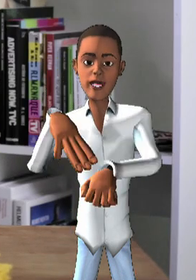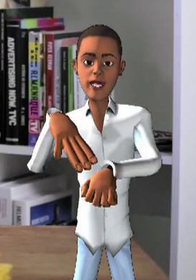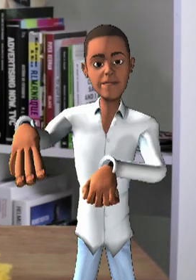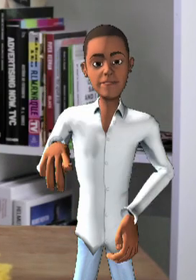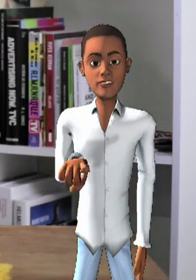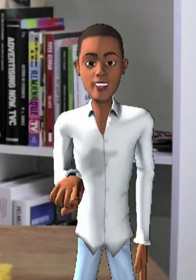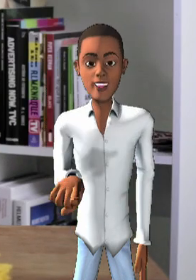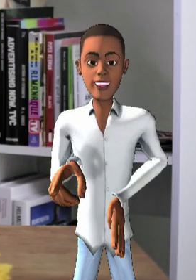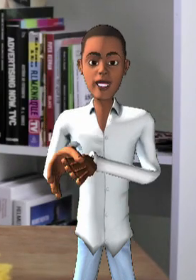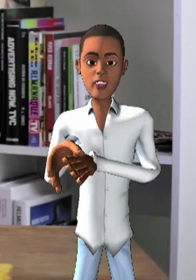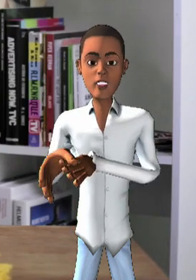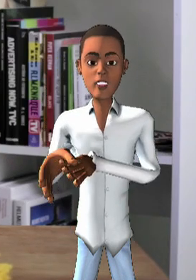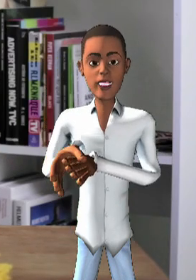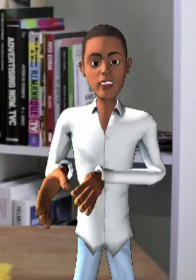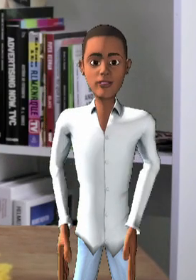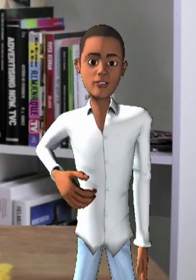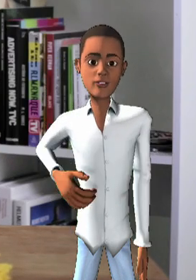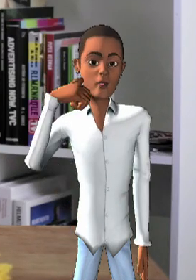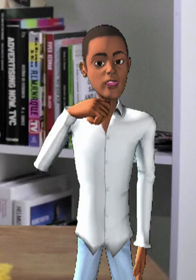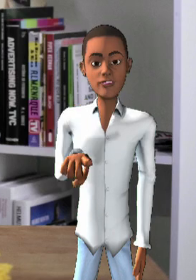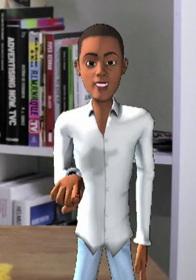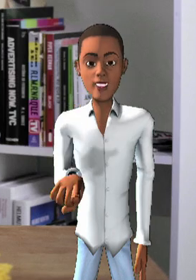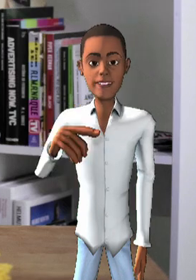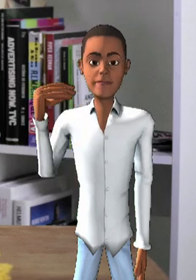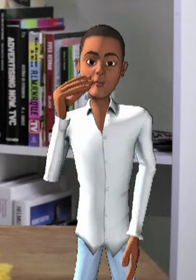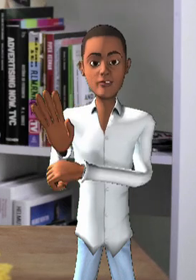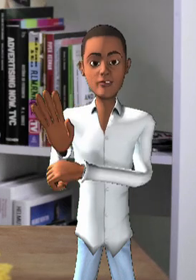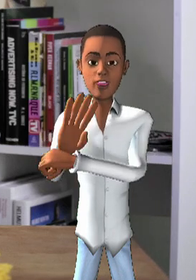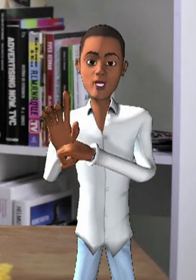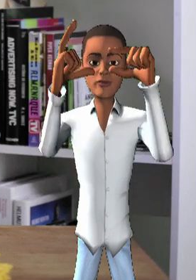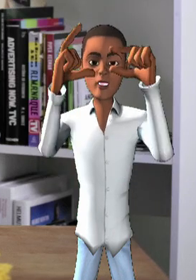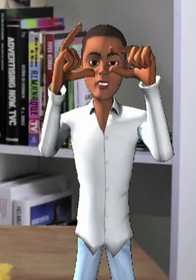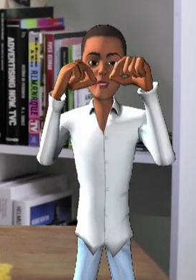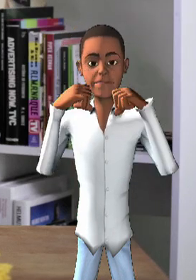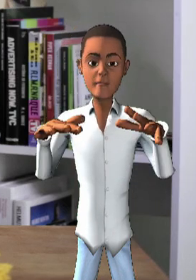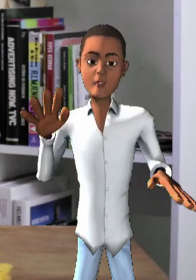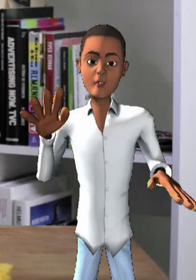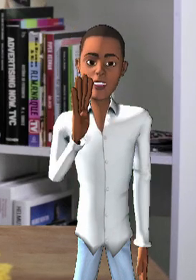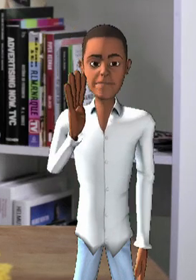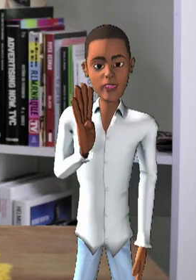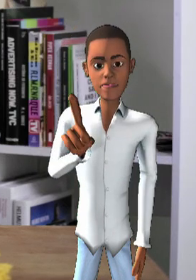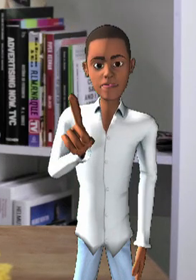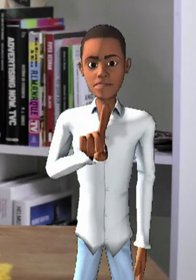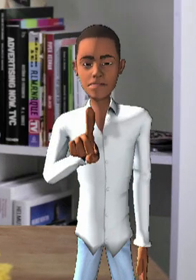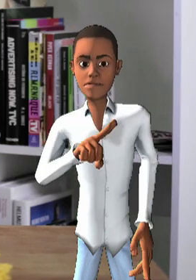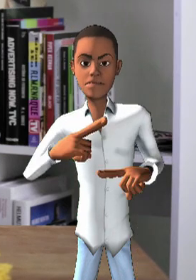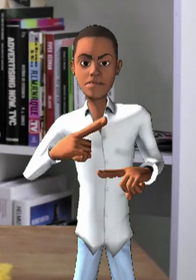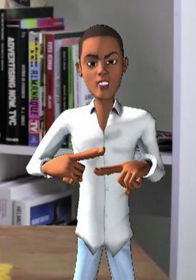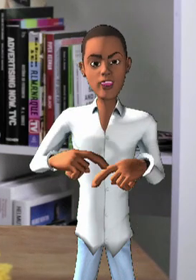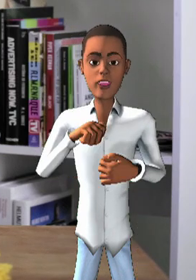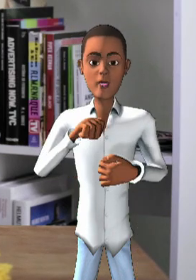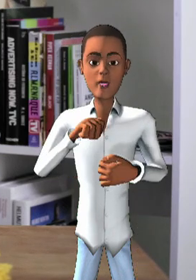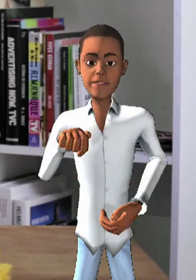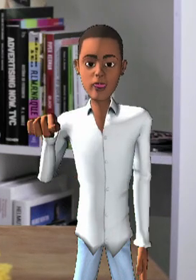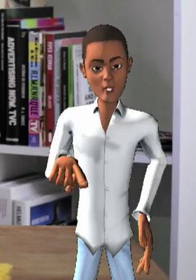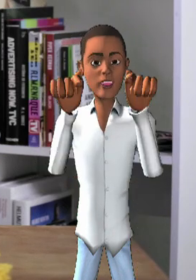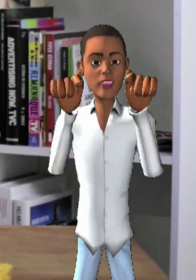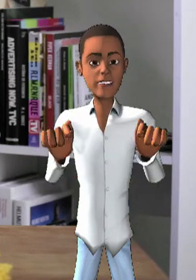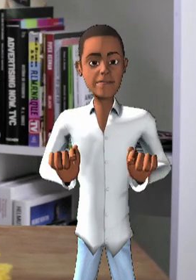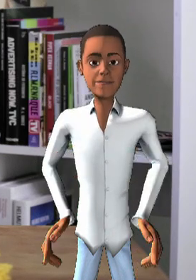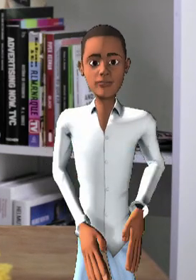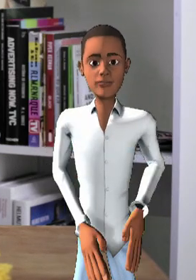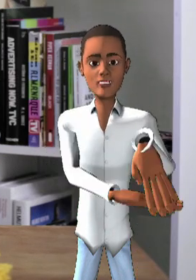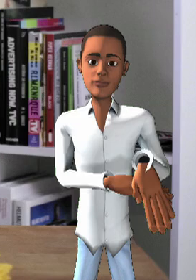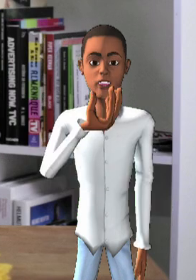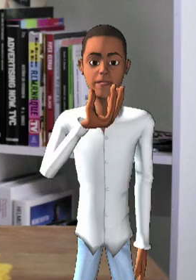tá pegando, você vira e fala, cara, não é legal você me mandar um nude da menina que você tá pegando, por que você tá fazendo